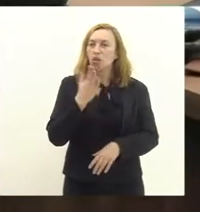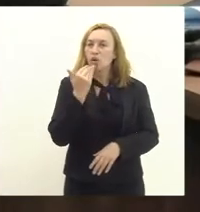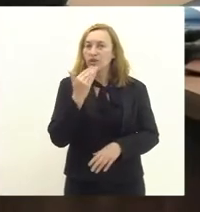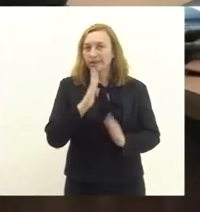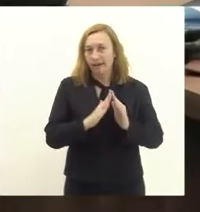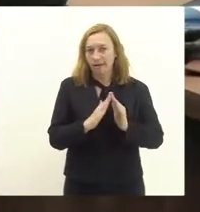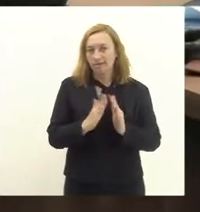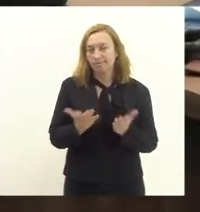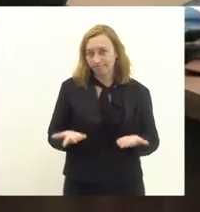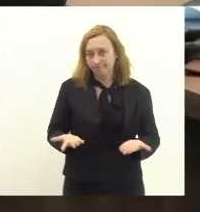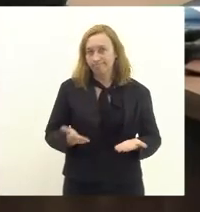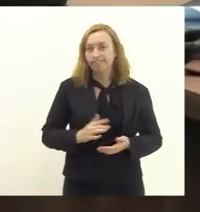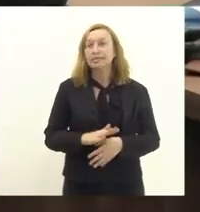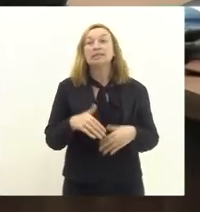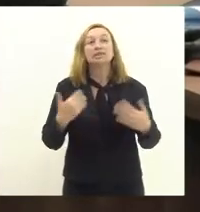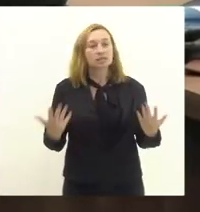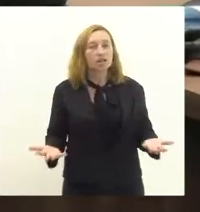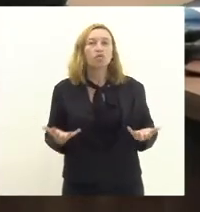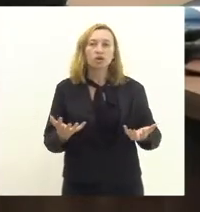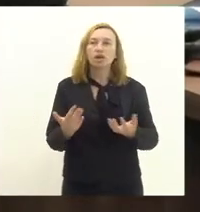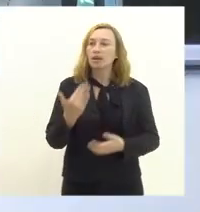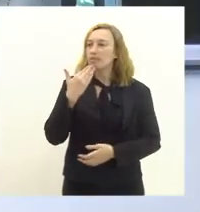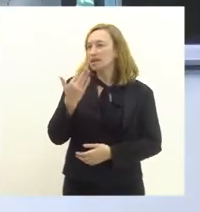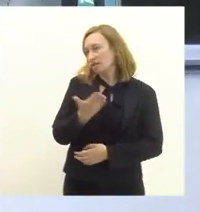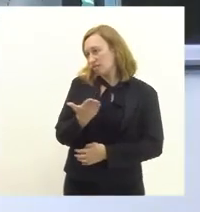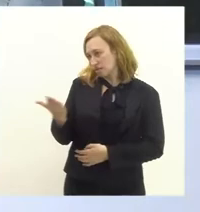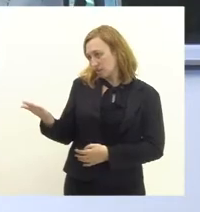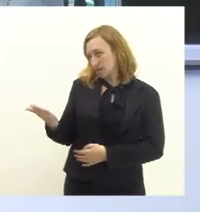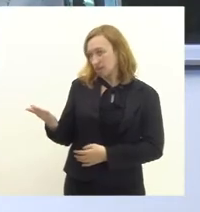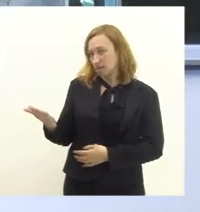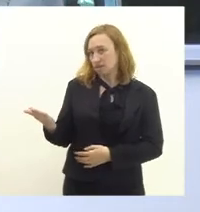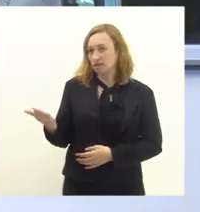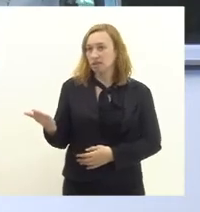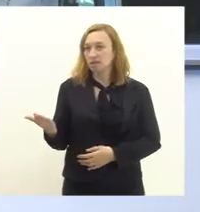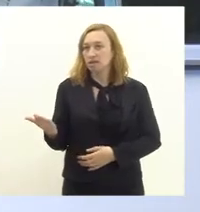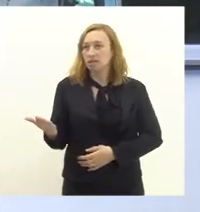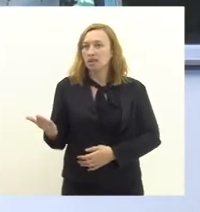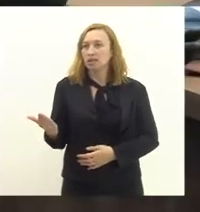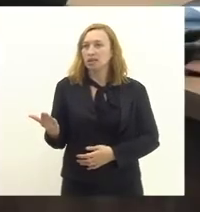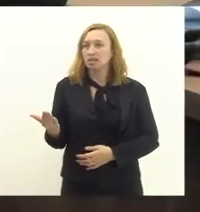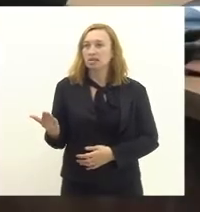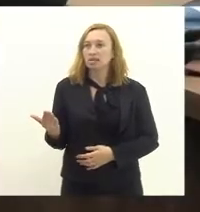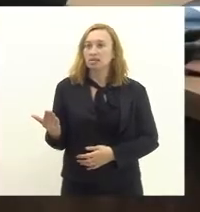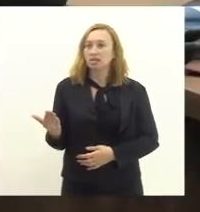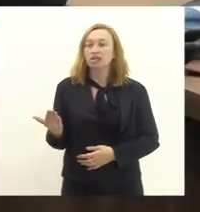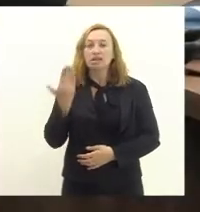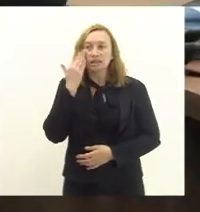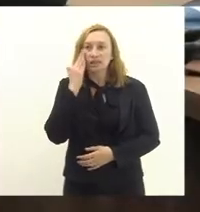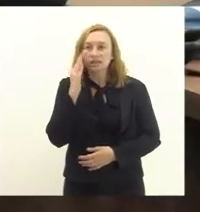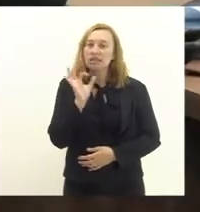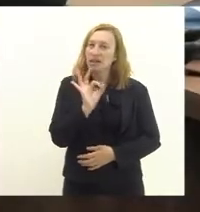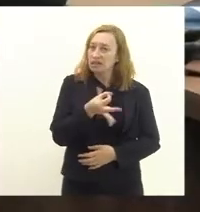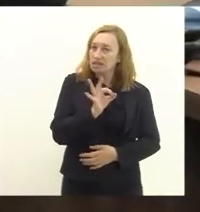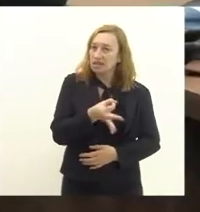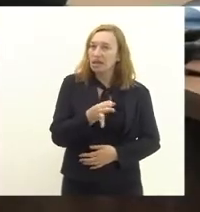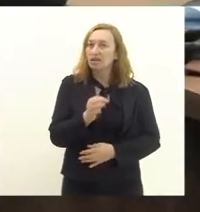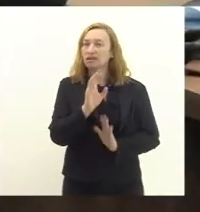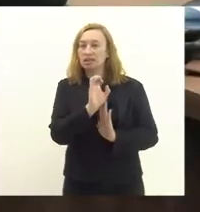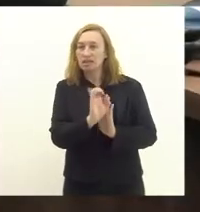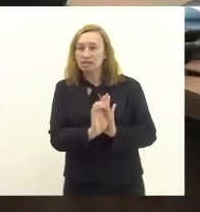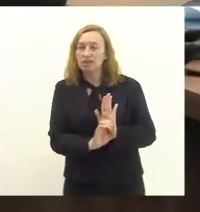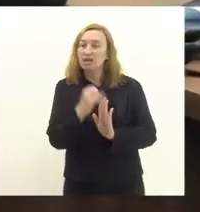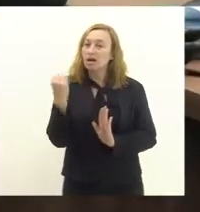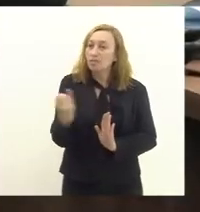casa. Então, eu queria pedir a vocês que entendessem isso. É claro que as emendas são